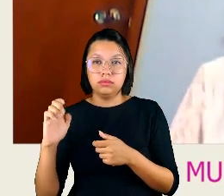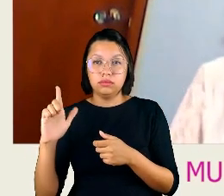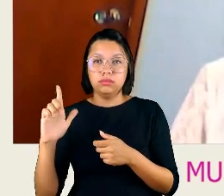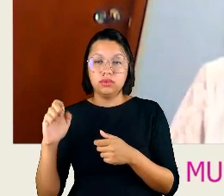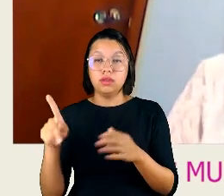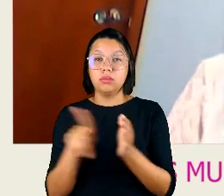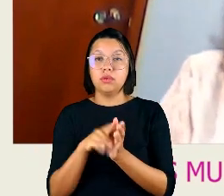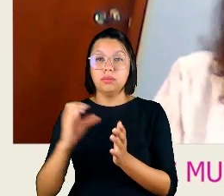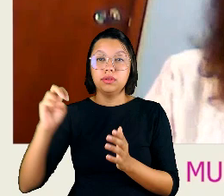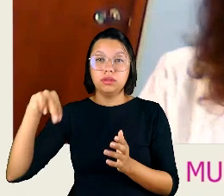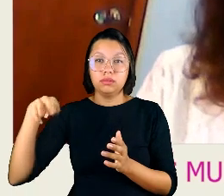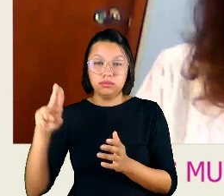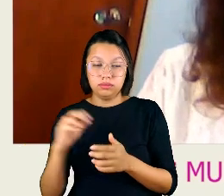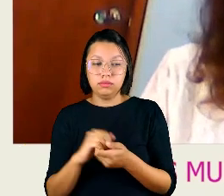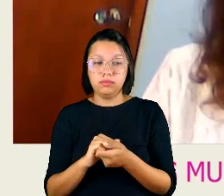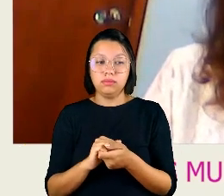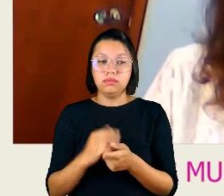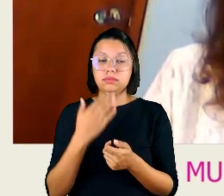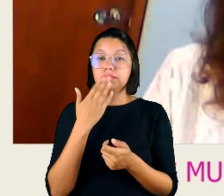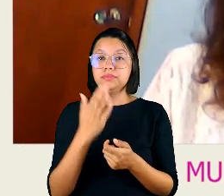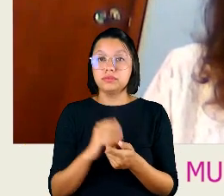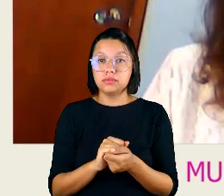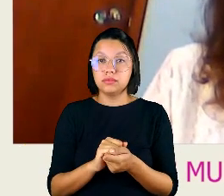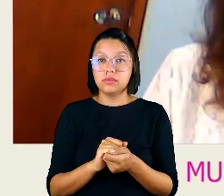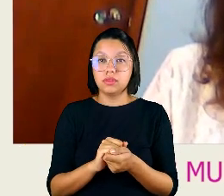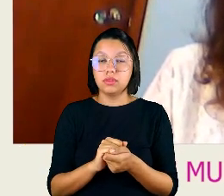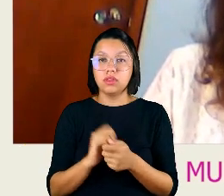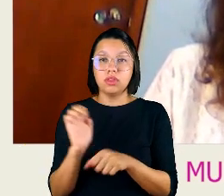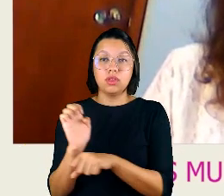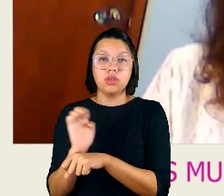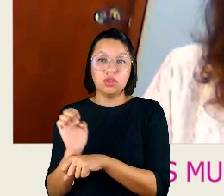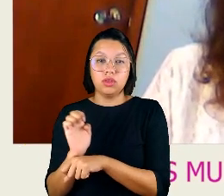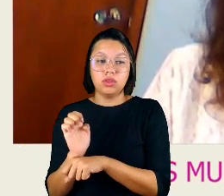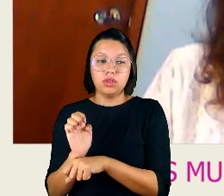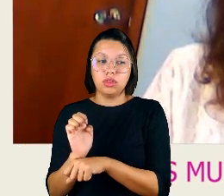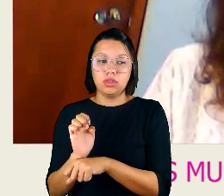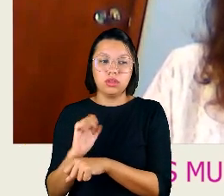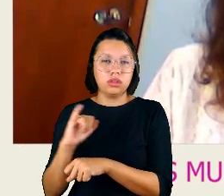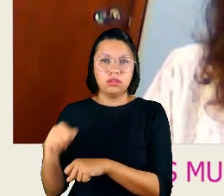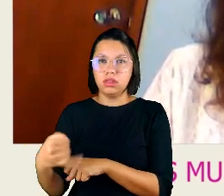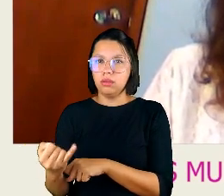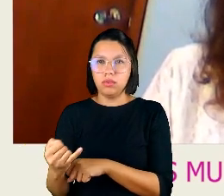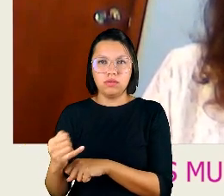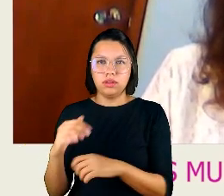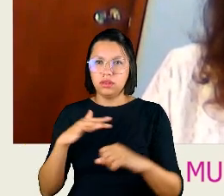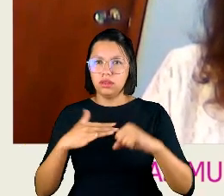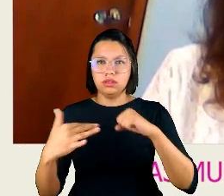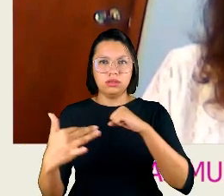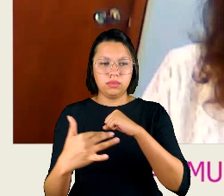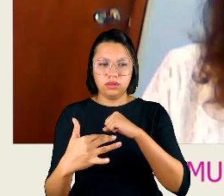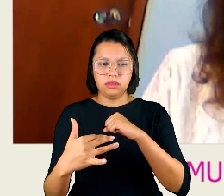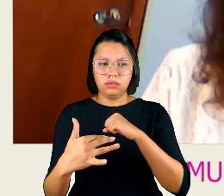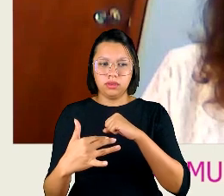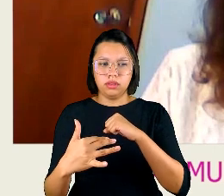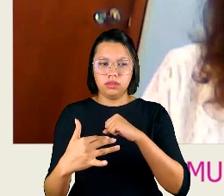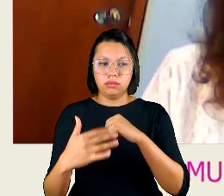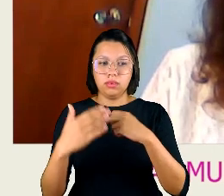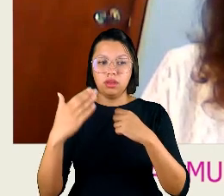comissionária, ela pediu que os estados não aproveitassem da pandemia para aprovar medidas